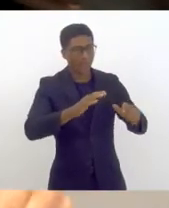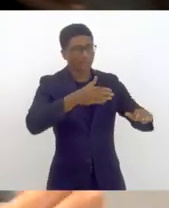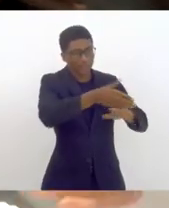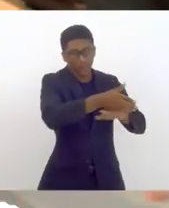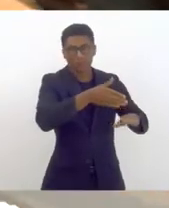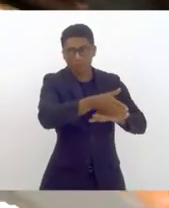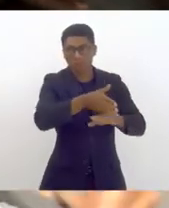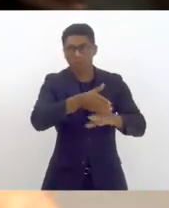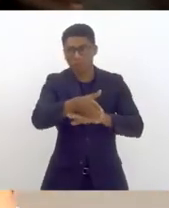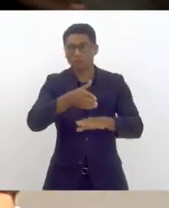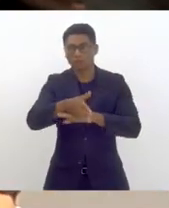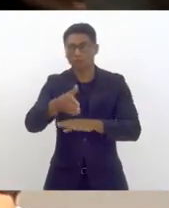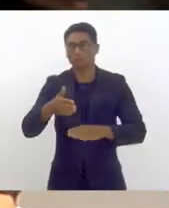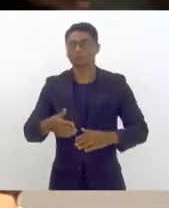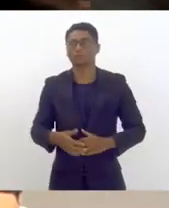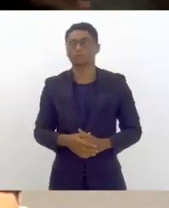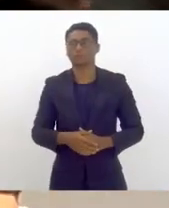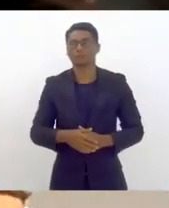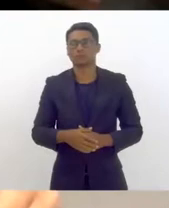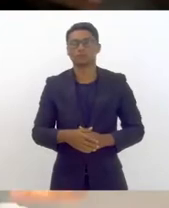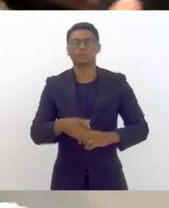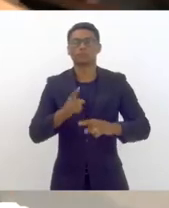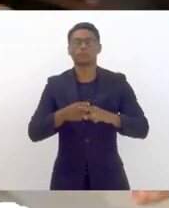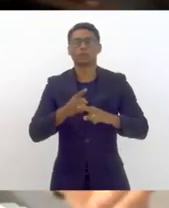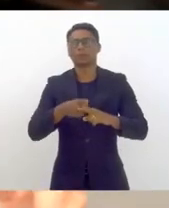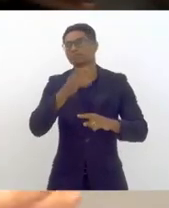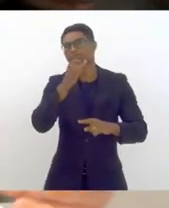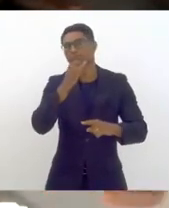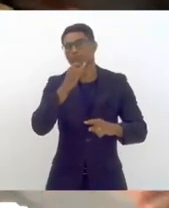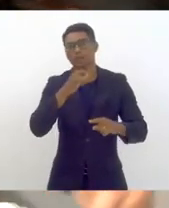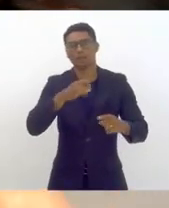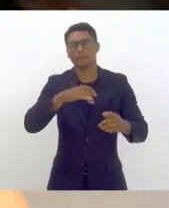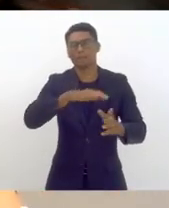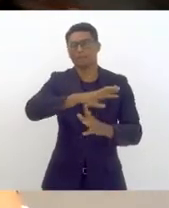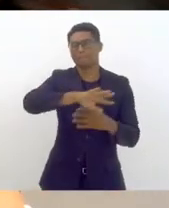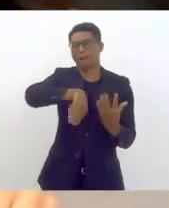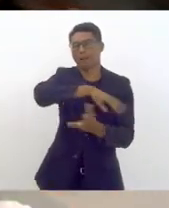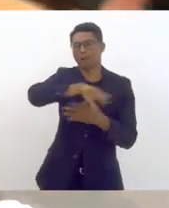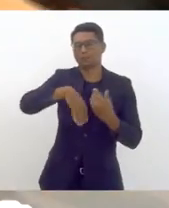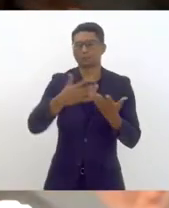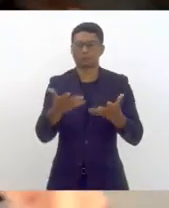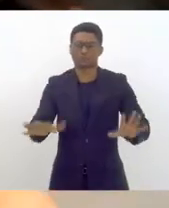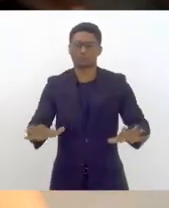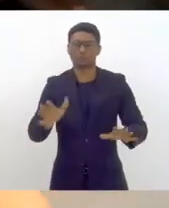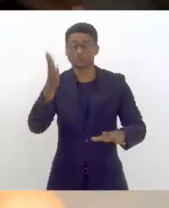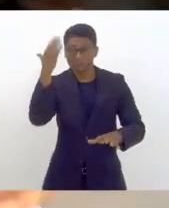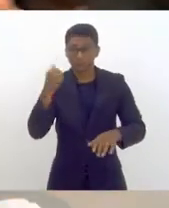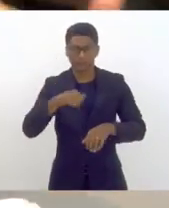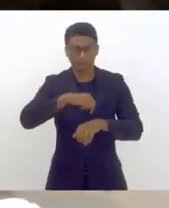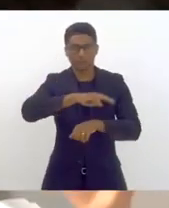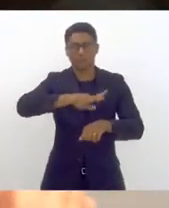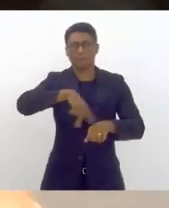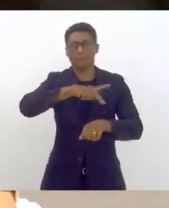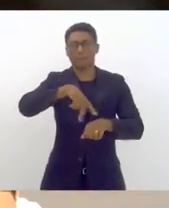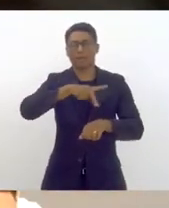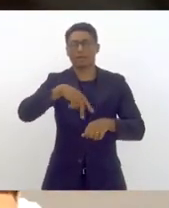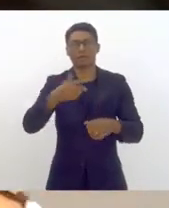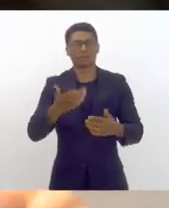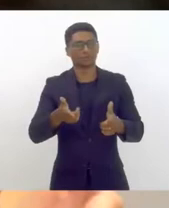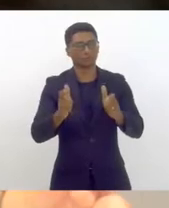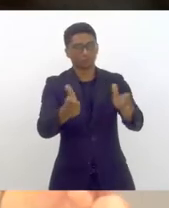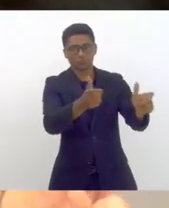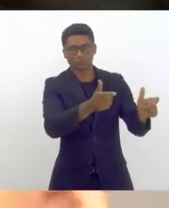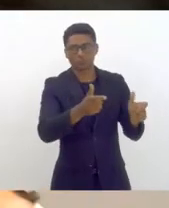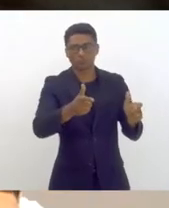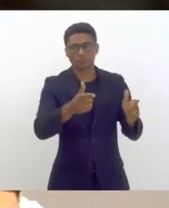que não se torne também uma bagunça, porque a gente sabe, por exemplo, que os parques estaduais, os monumentos naturais, as unidades de conservação de